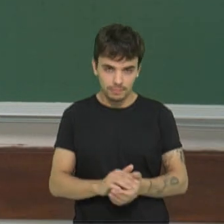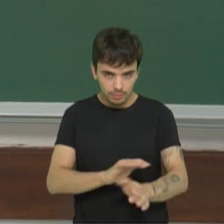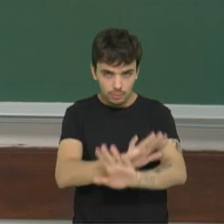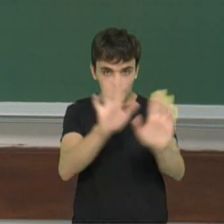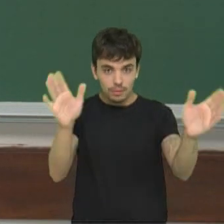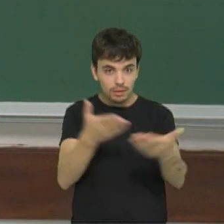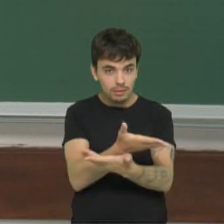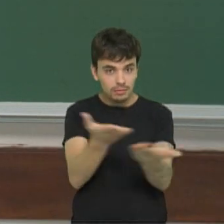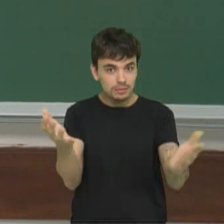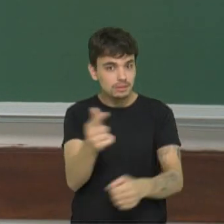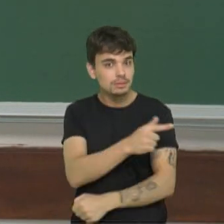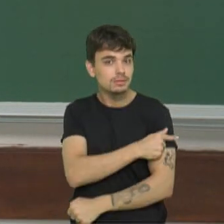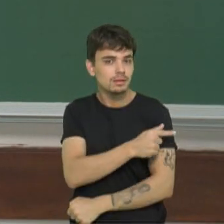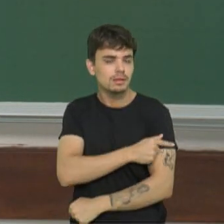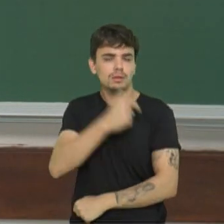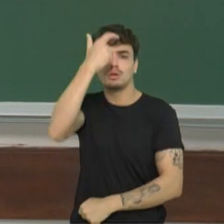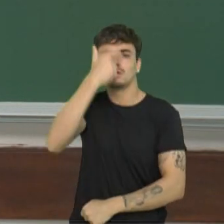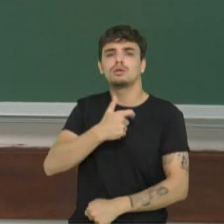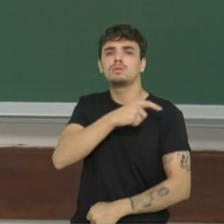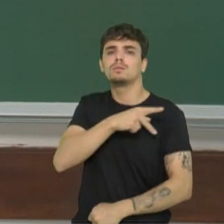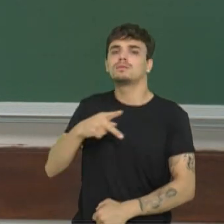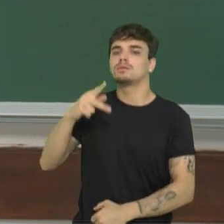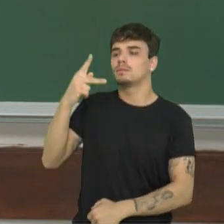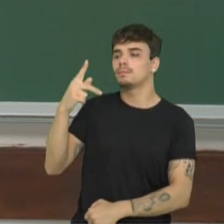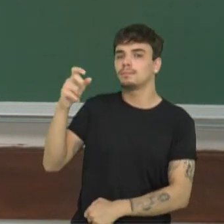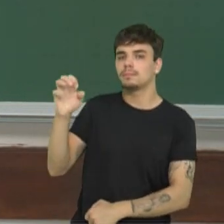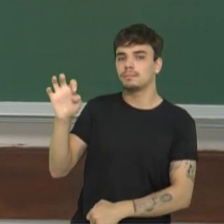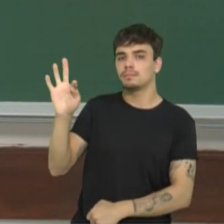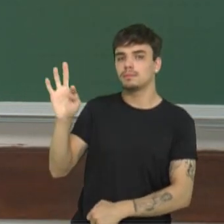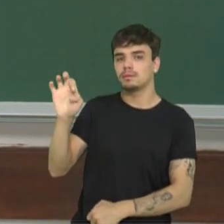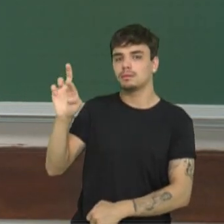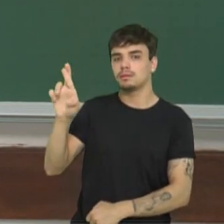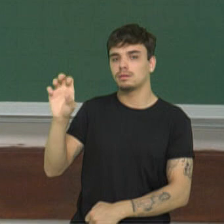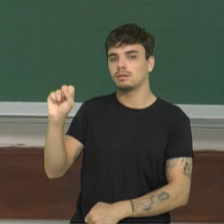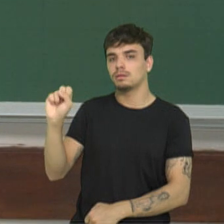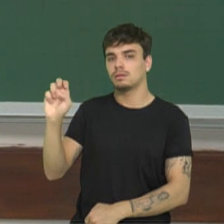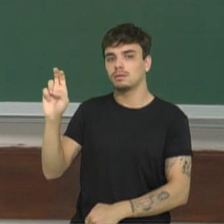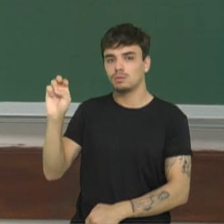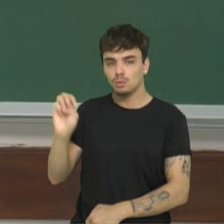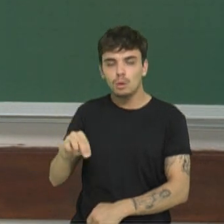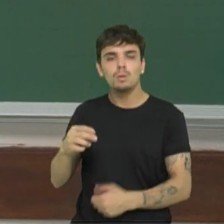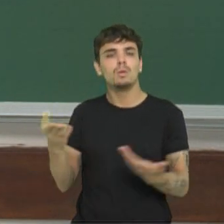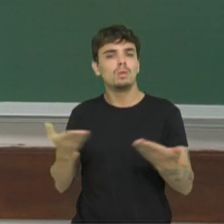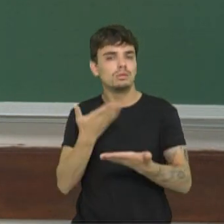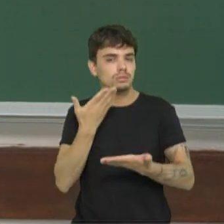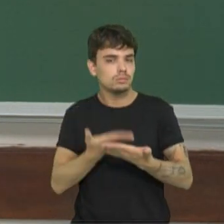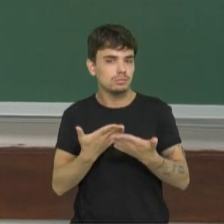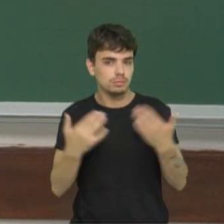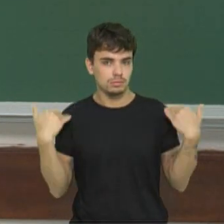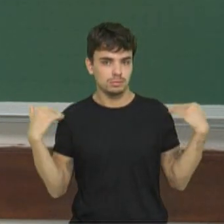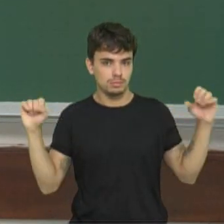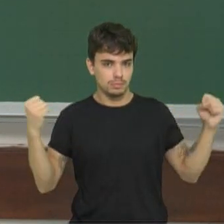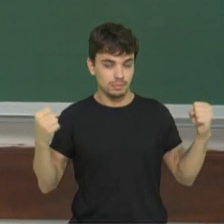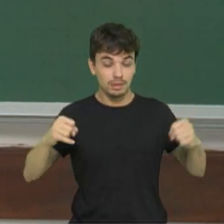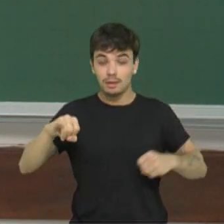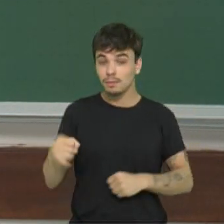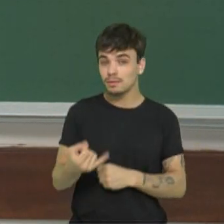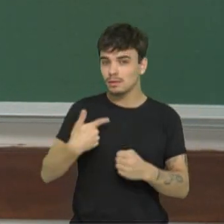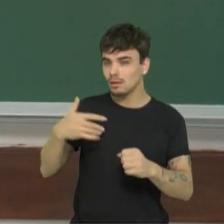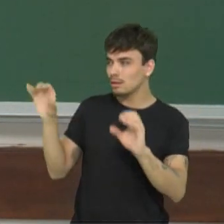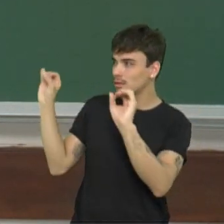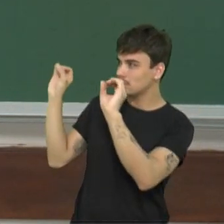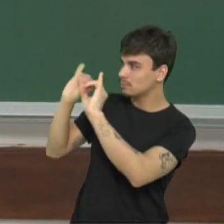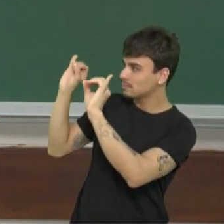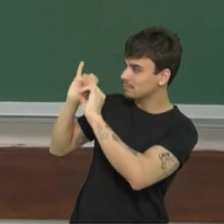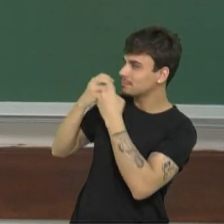Olá, pessoal do sétimo ano. Eu sou o professor Peterson e hoje nós temos a nossa aula de educação física. Aproveitando, vamos dar oi